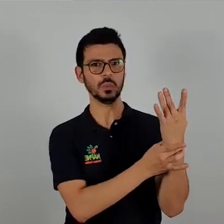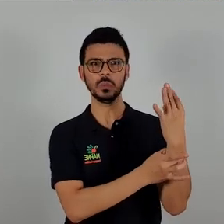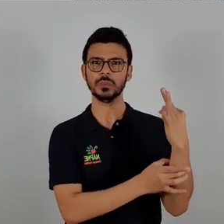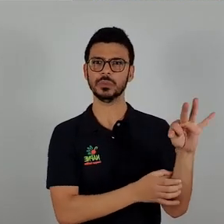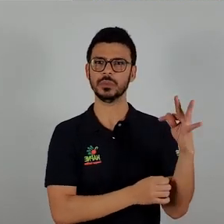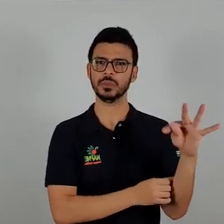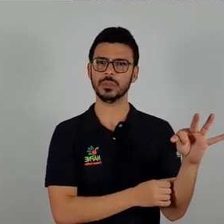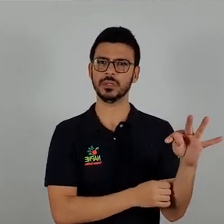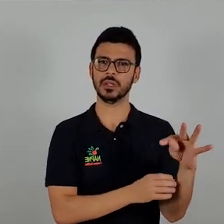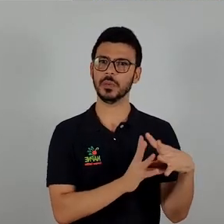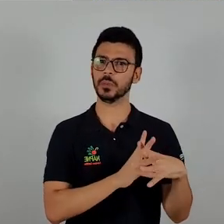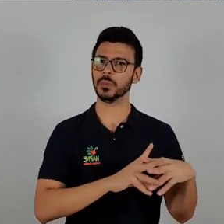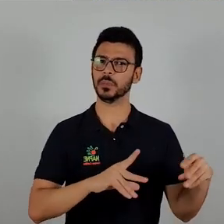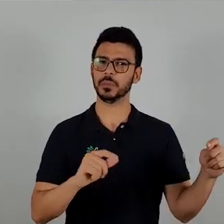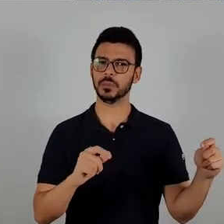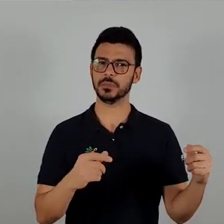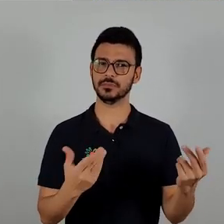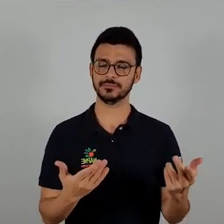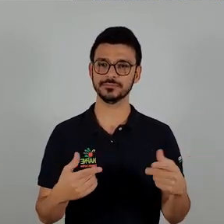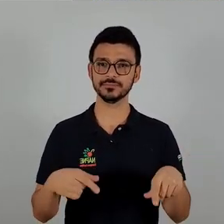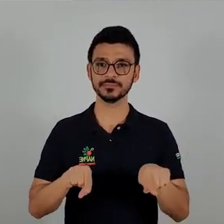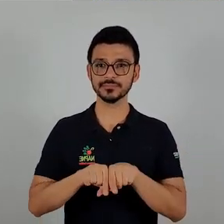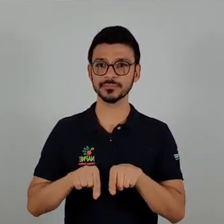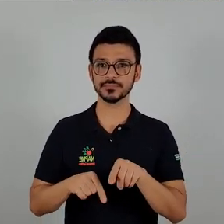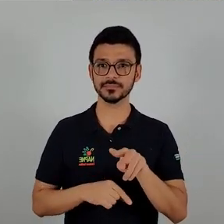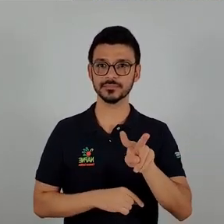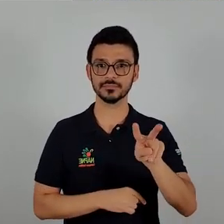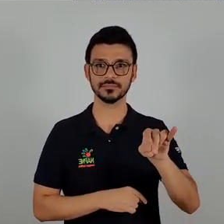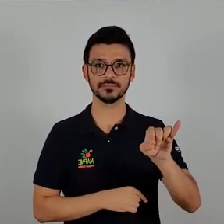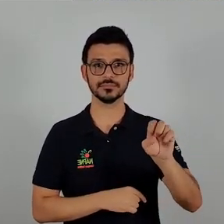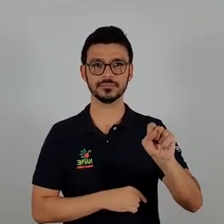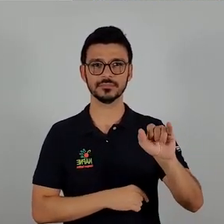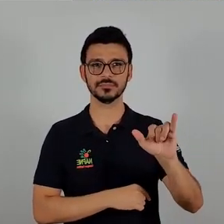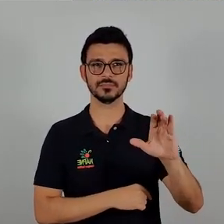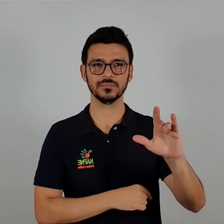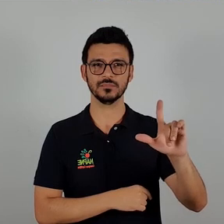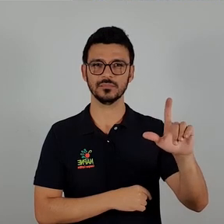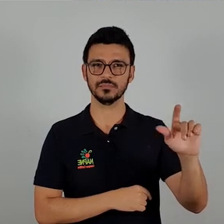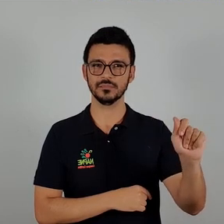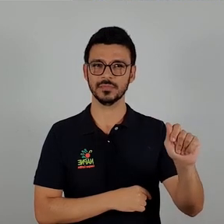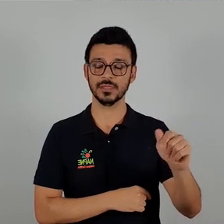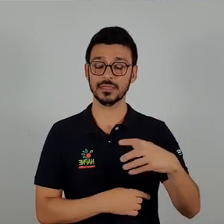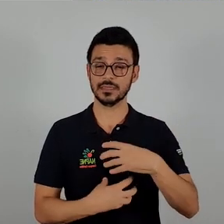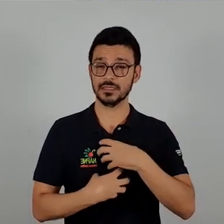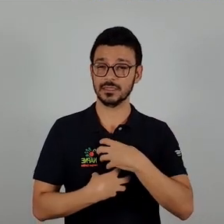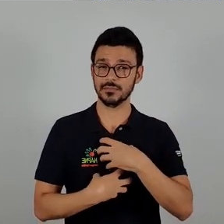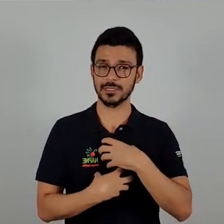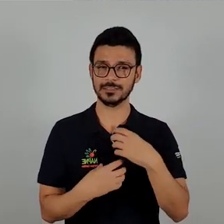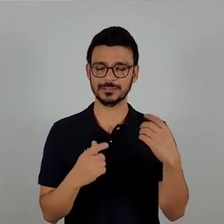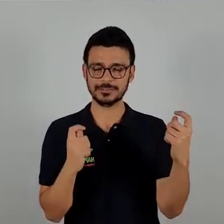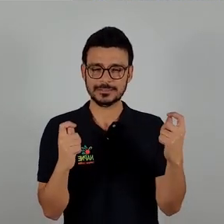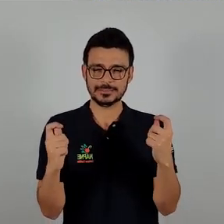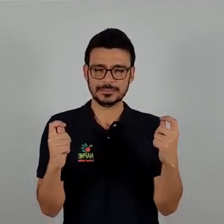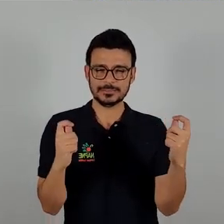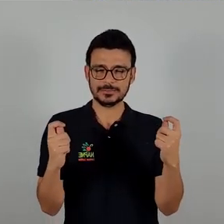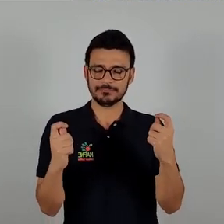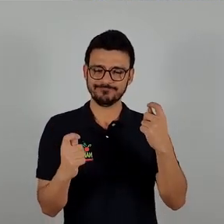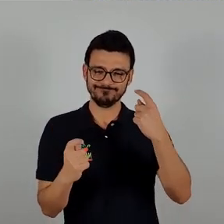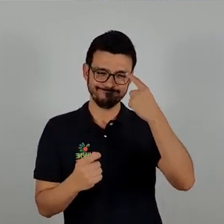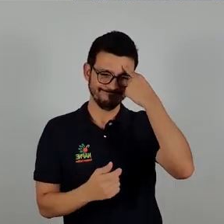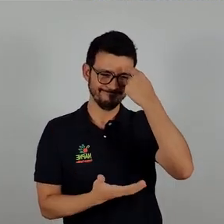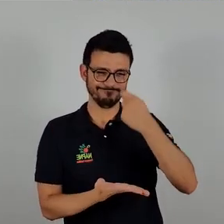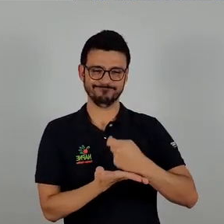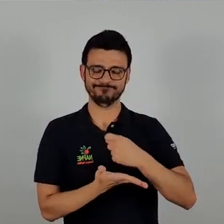e principalmente a falta de coragem, falta de iniciativa, tá? Diga, Bruna. Tem a Célia Cristina da Silva fez